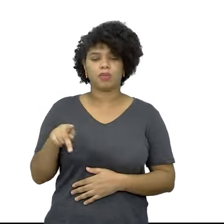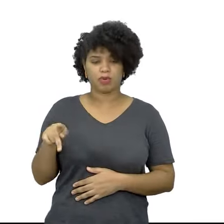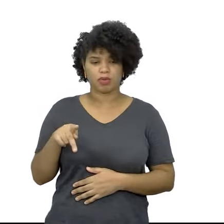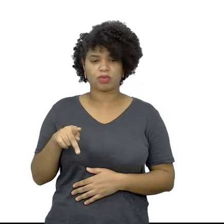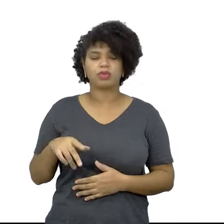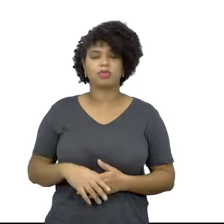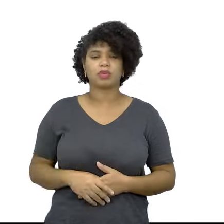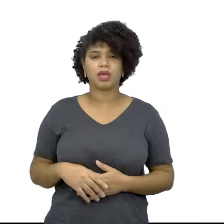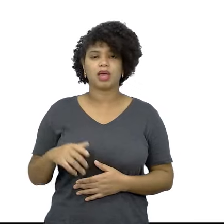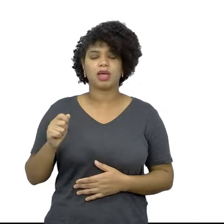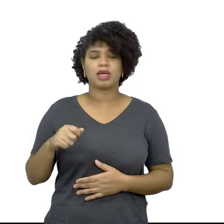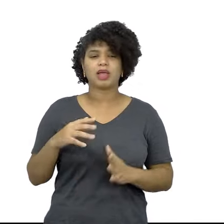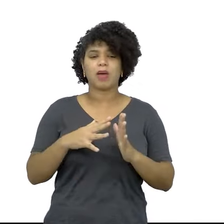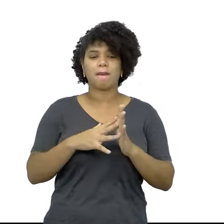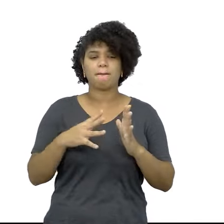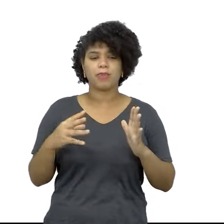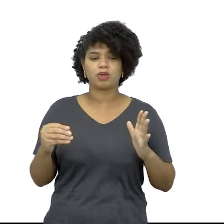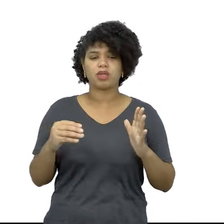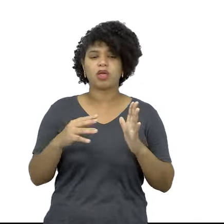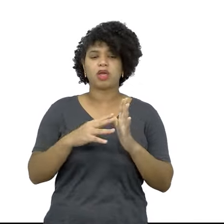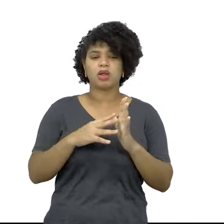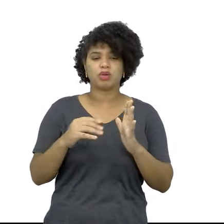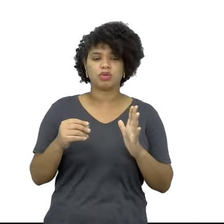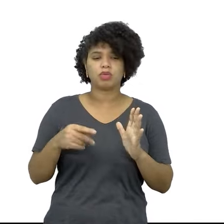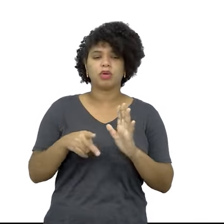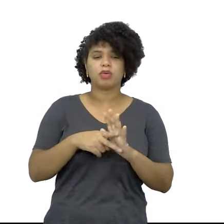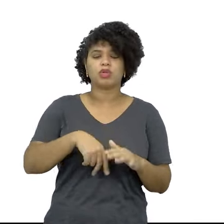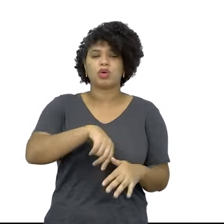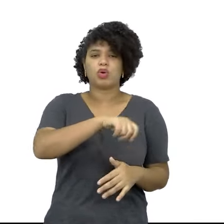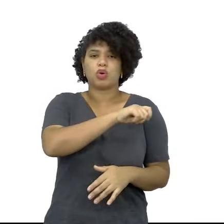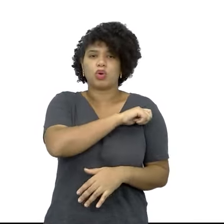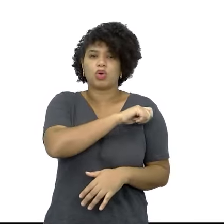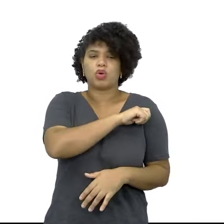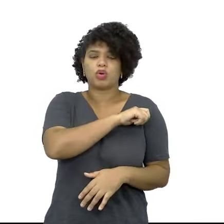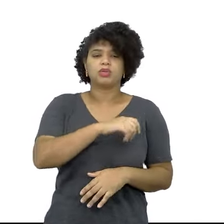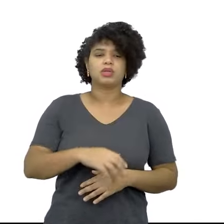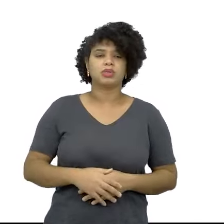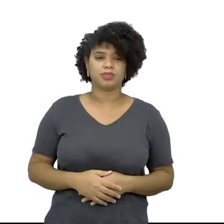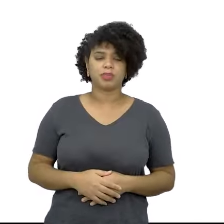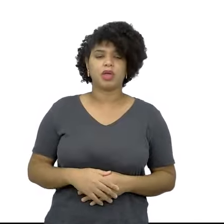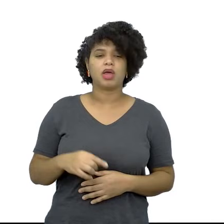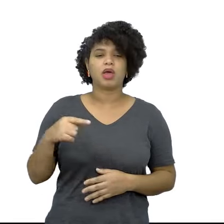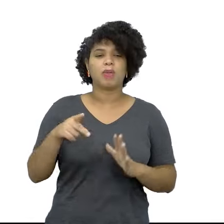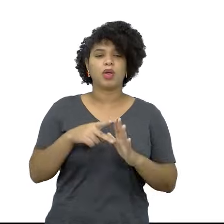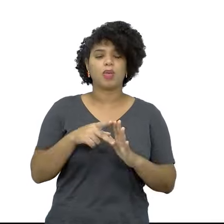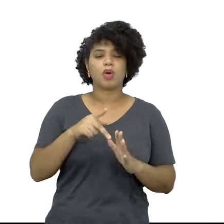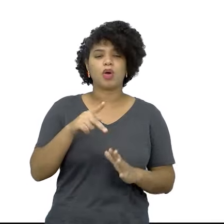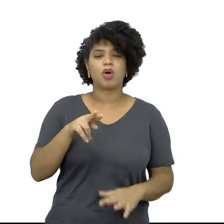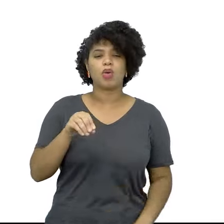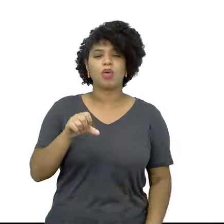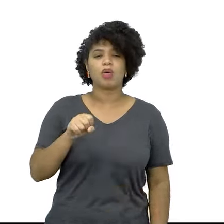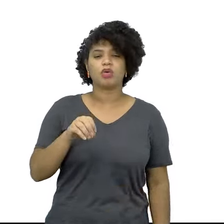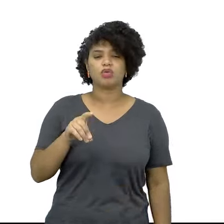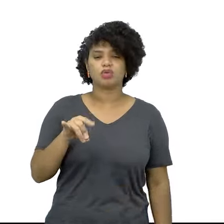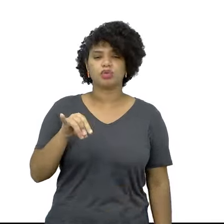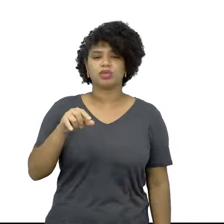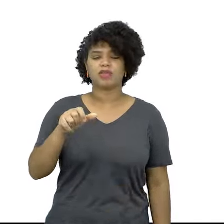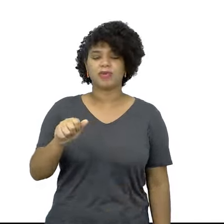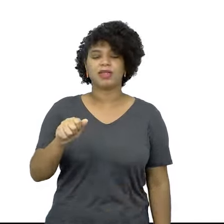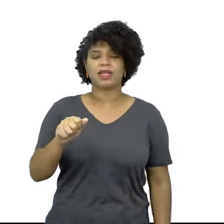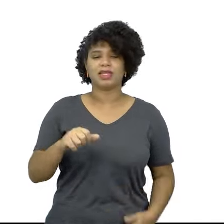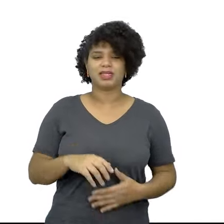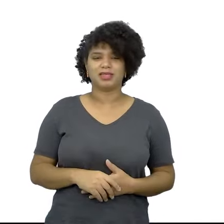de modelizar tudo isso para os estudantes, vocês já ajustam a prosódia, né? A leitura que